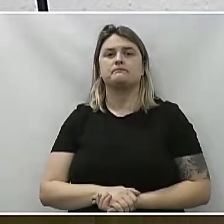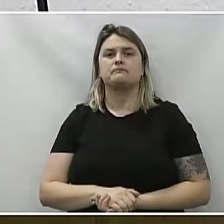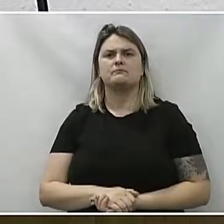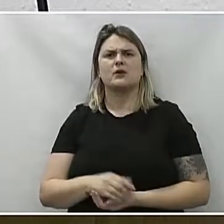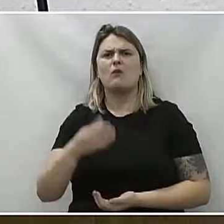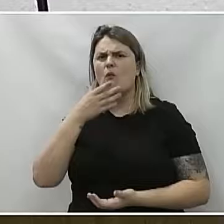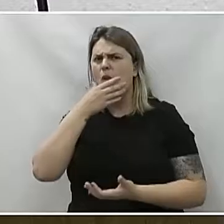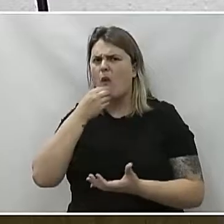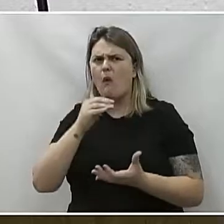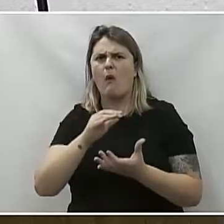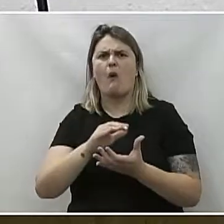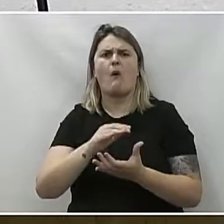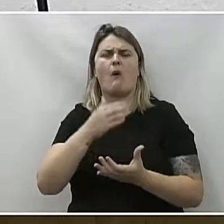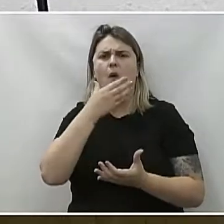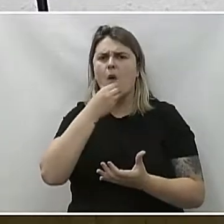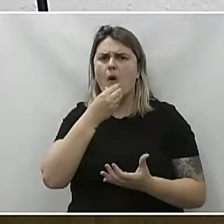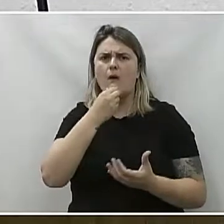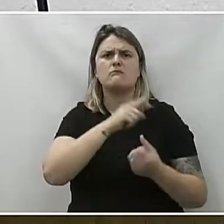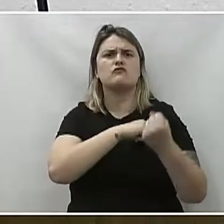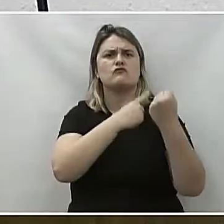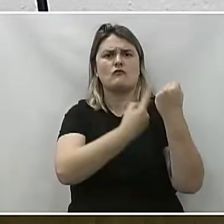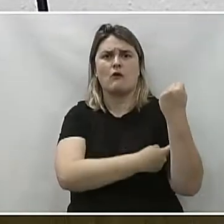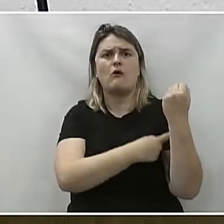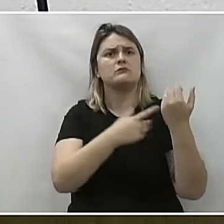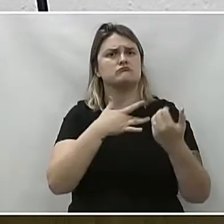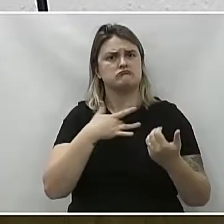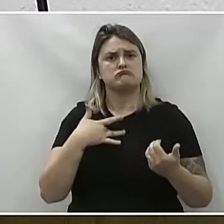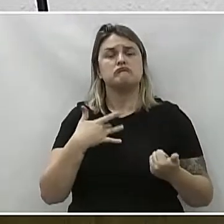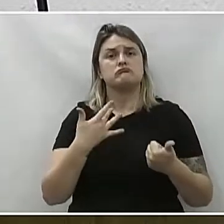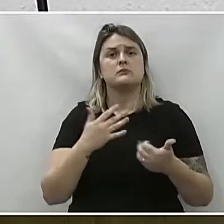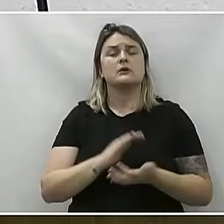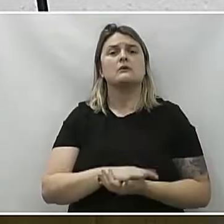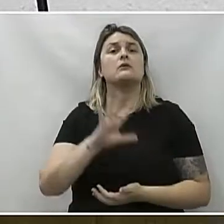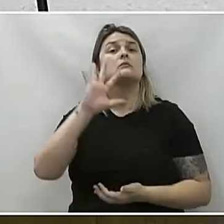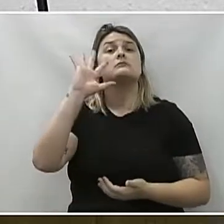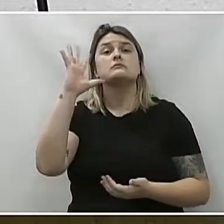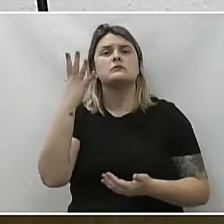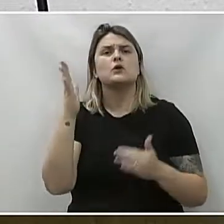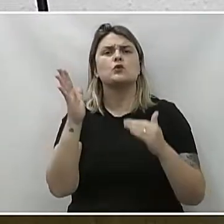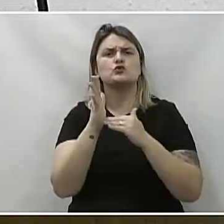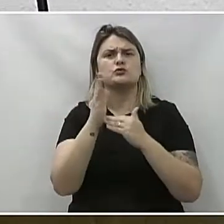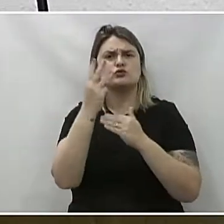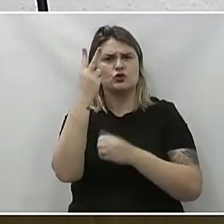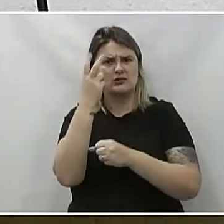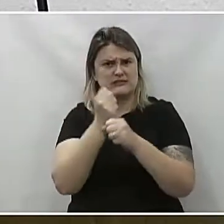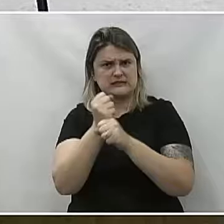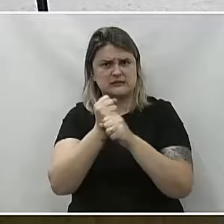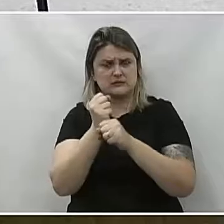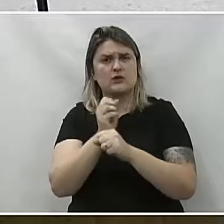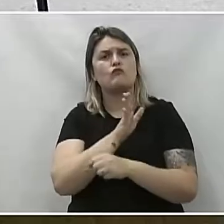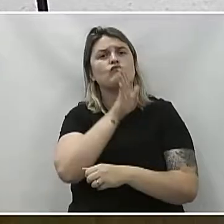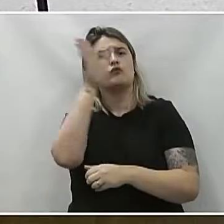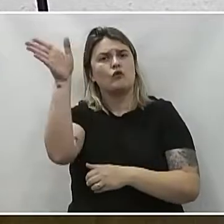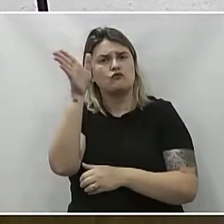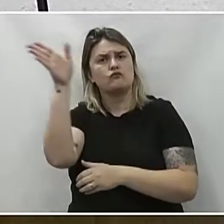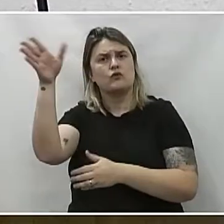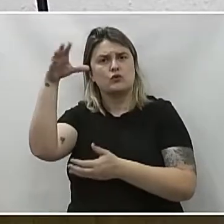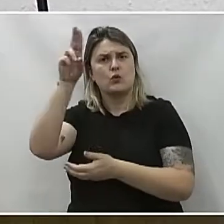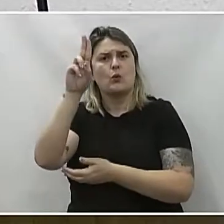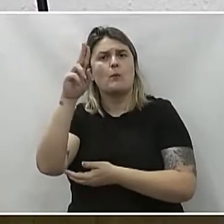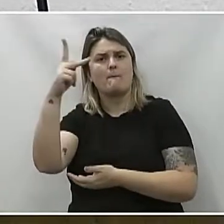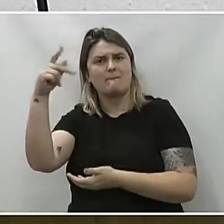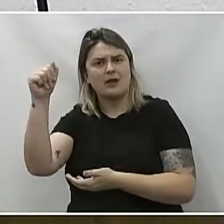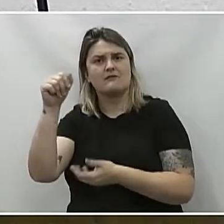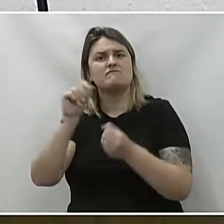Ele era um homem forte. E o que aconteceu? Durante os últimos 2 anos, ele buscou ajuda no posto. Ele